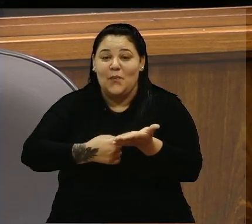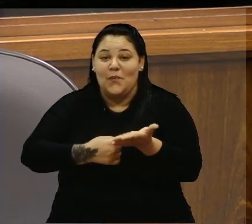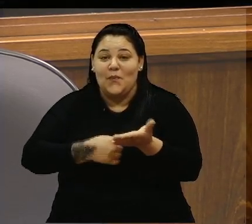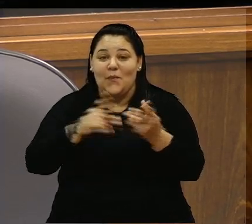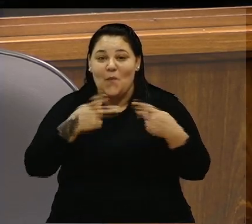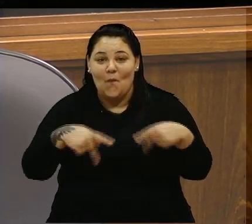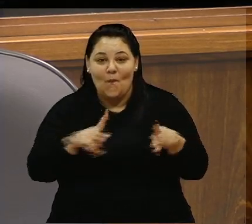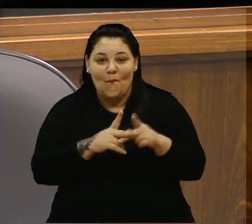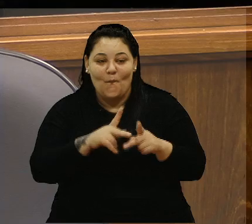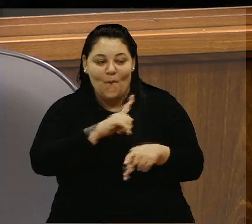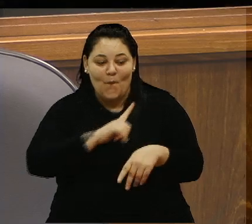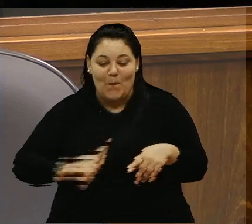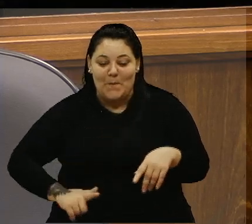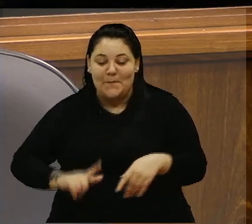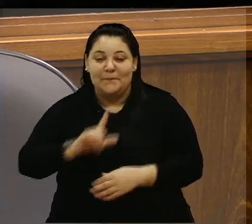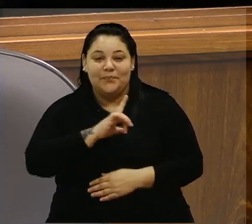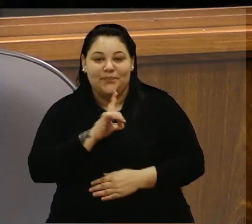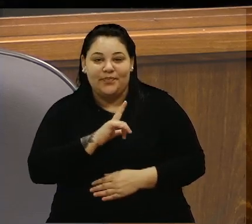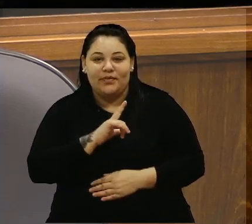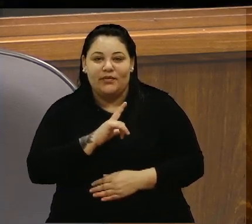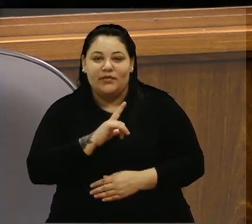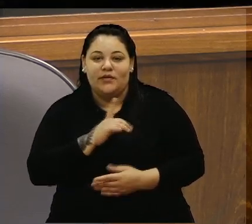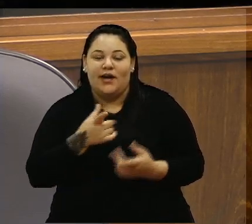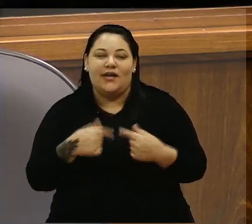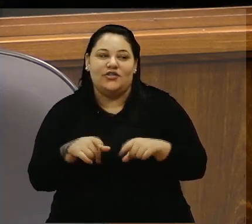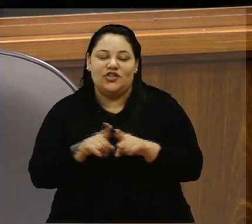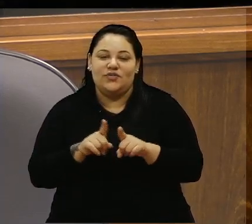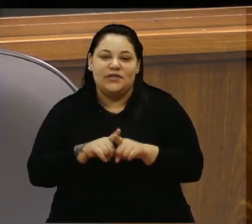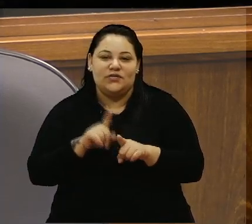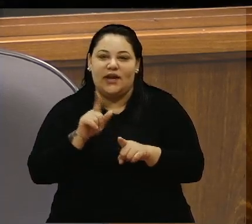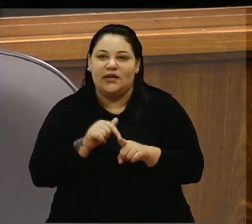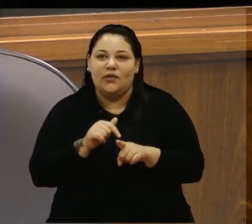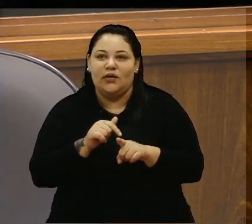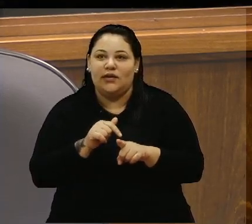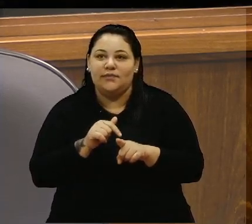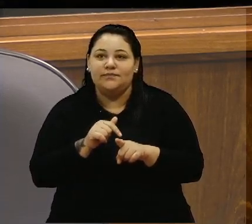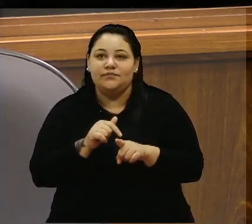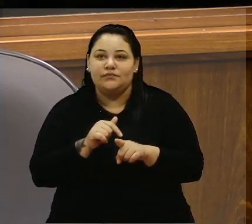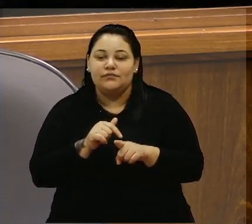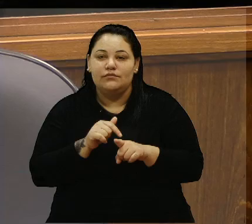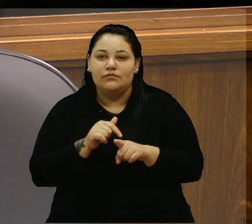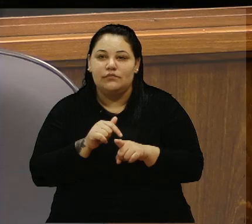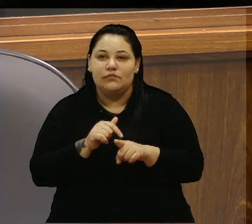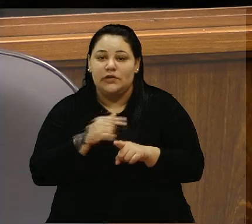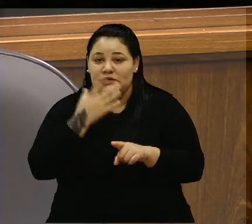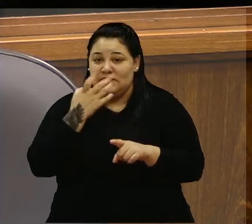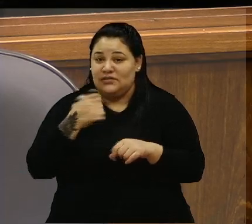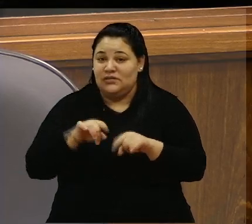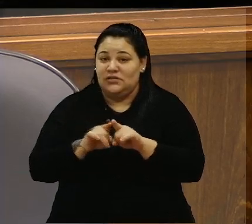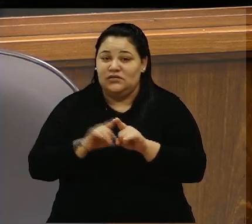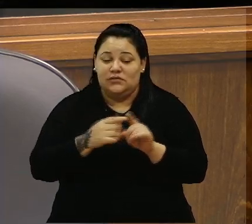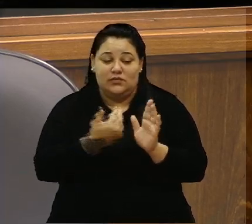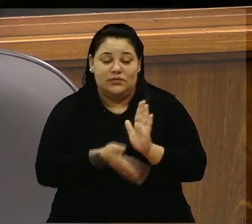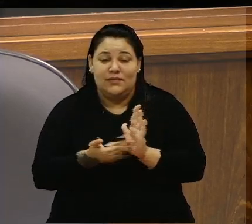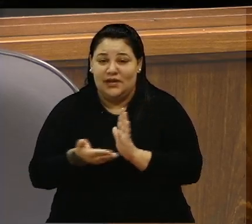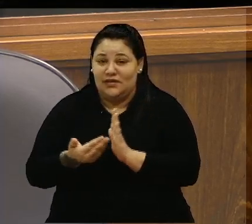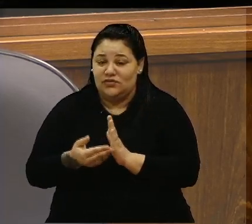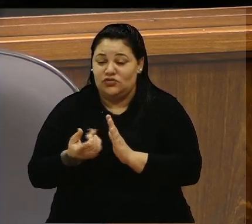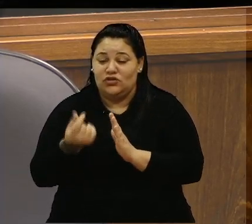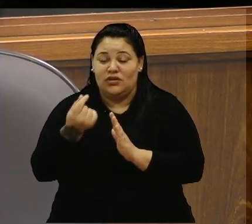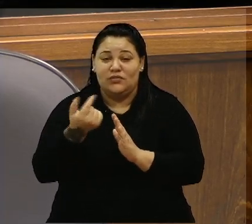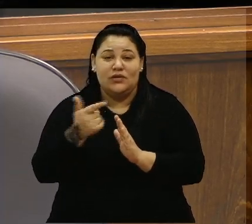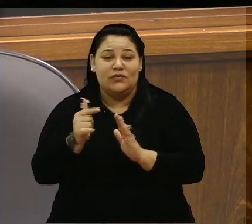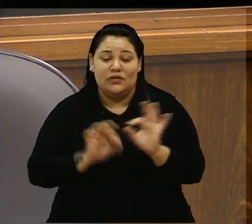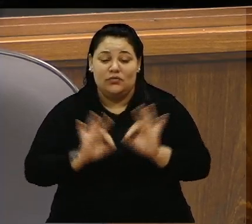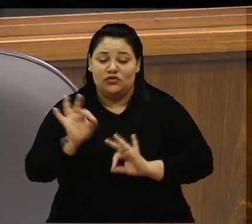tem. Se comprova a falta de comprometimento com as melhorias da cidade quando a gente perde dinheiro por não ter projeto